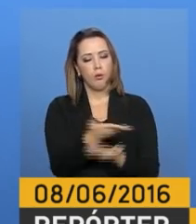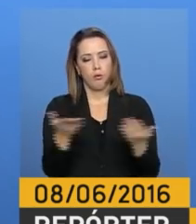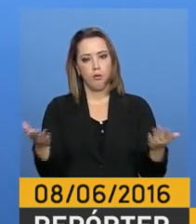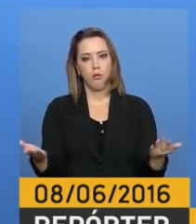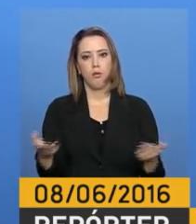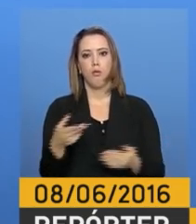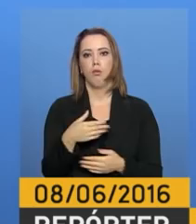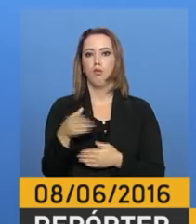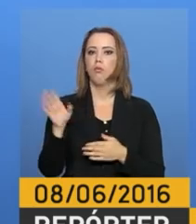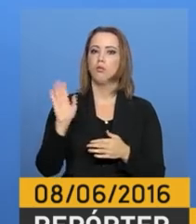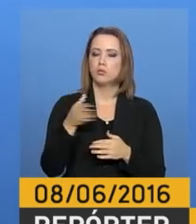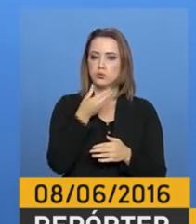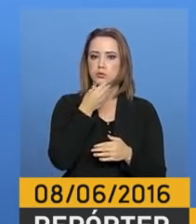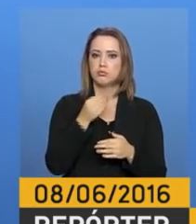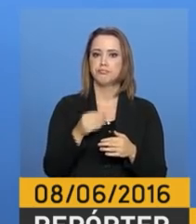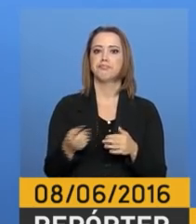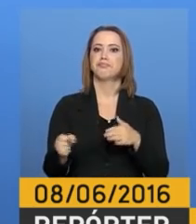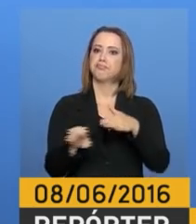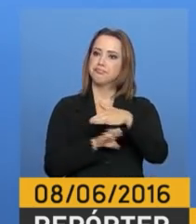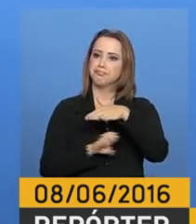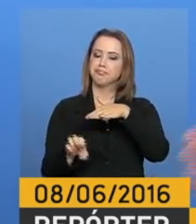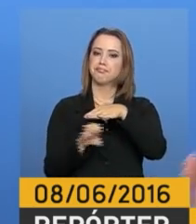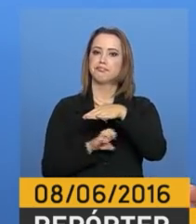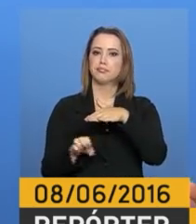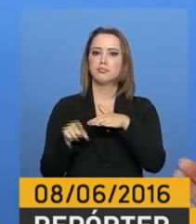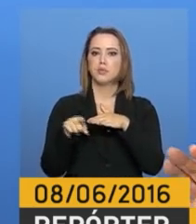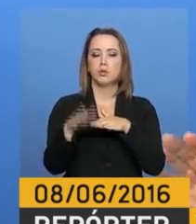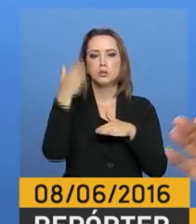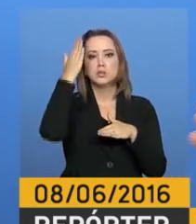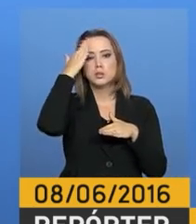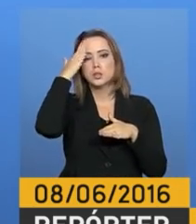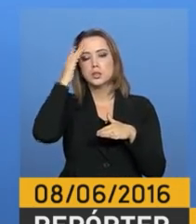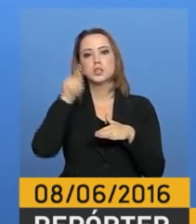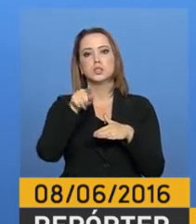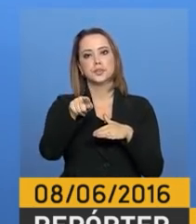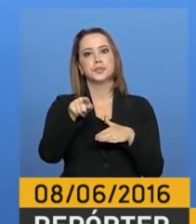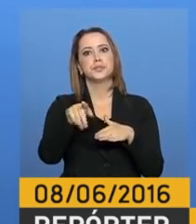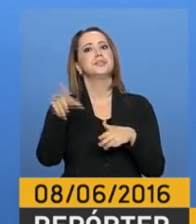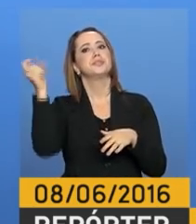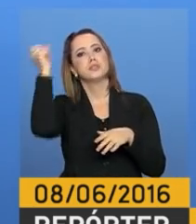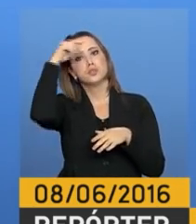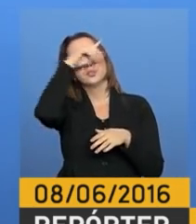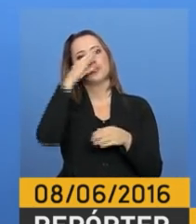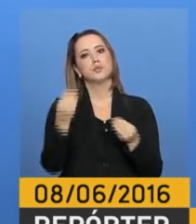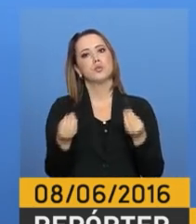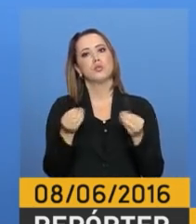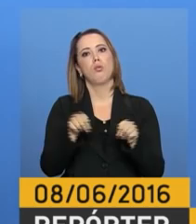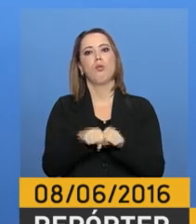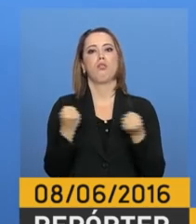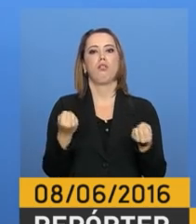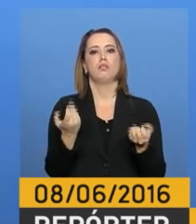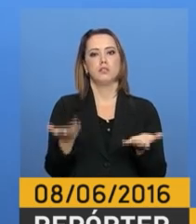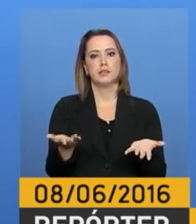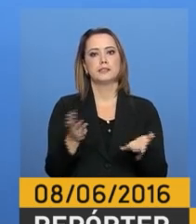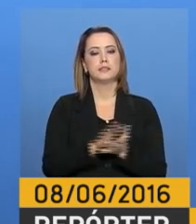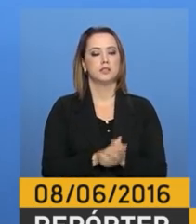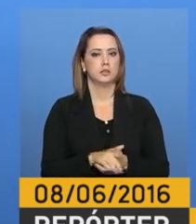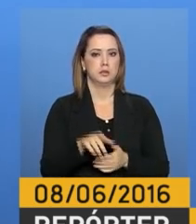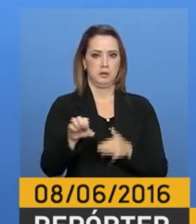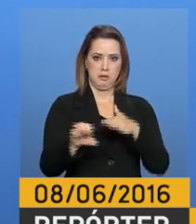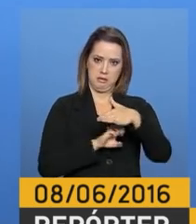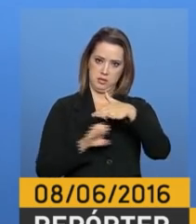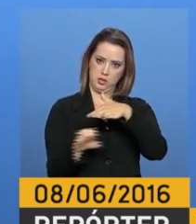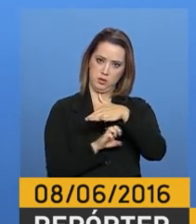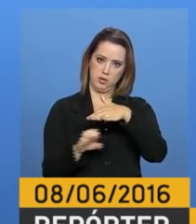negócio administram empresas administram empresas entendem rapidamente que isso é insustentável uma empresa que tiver um um